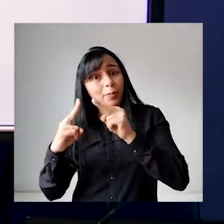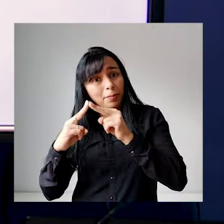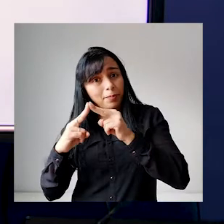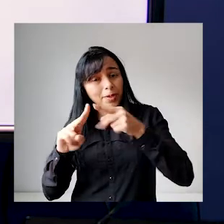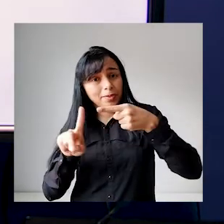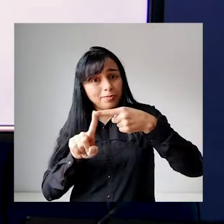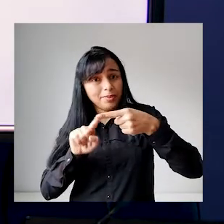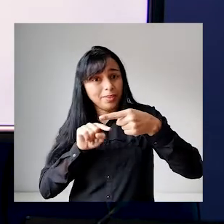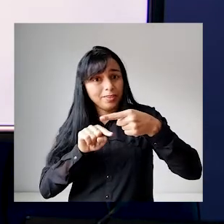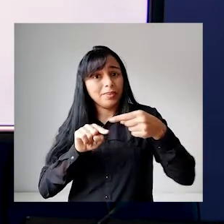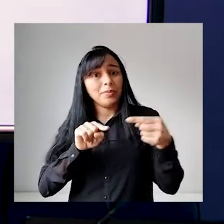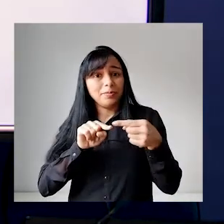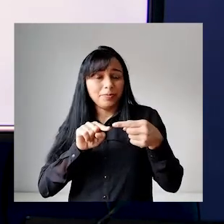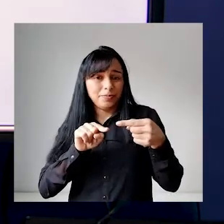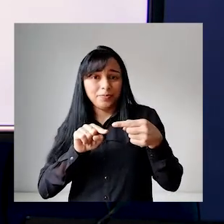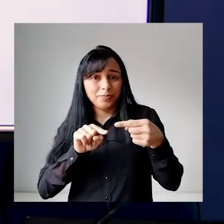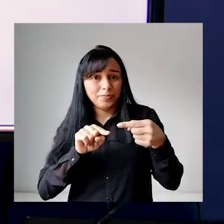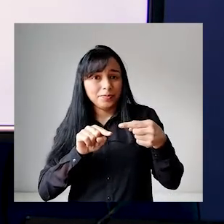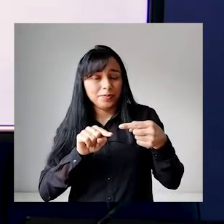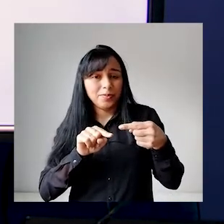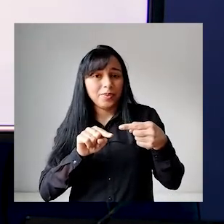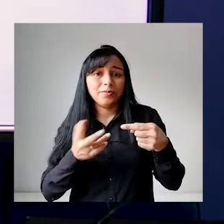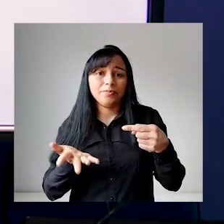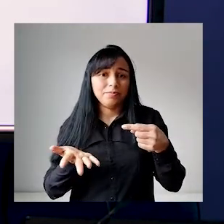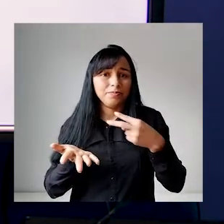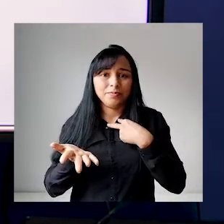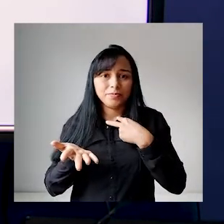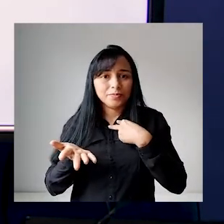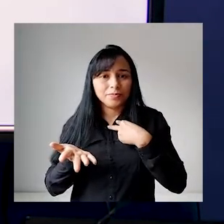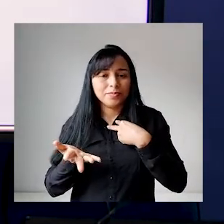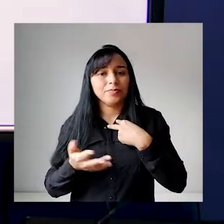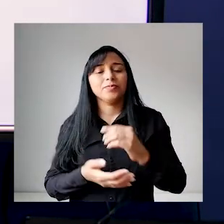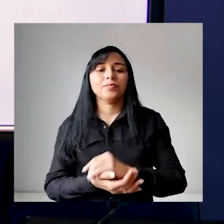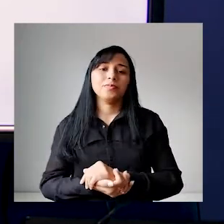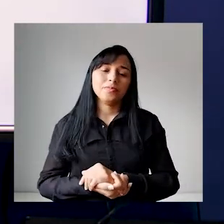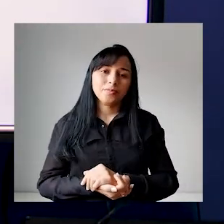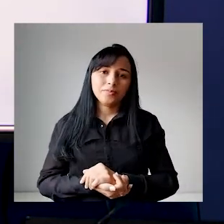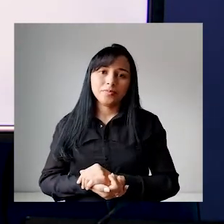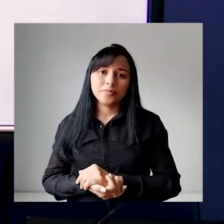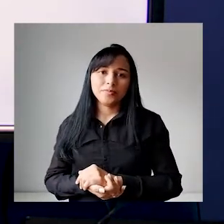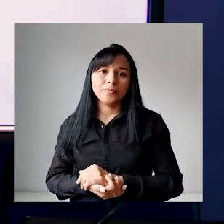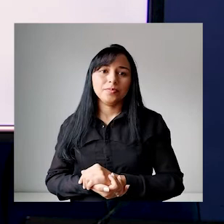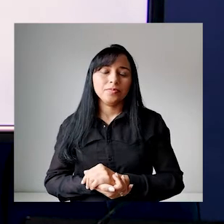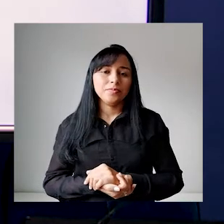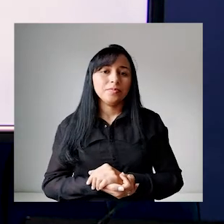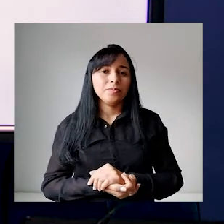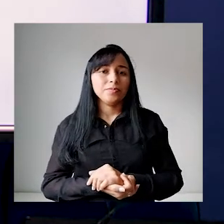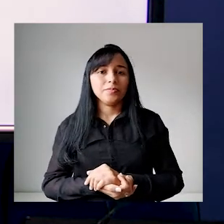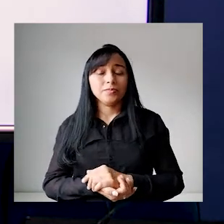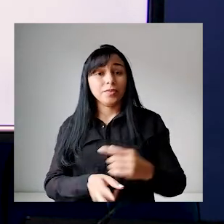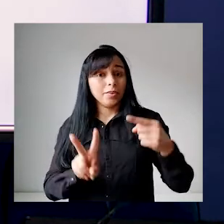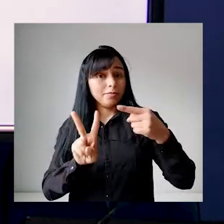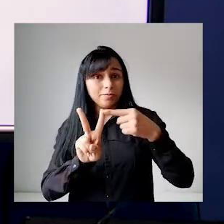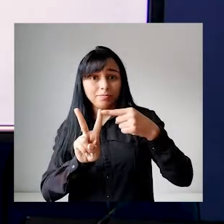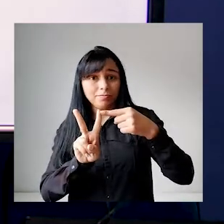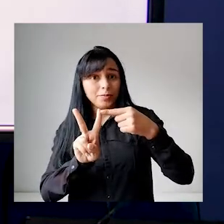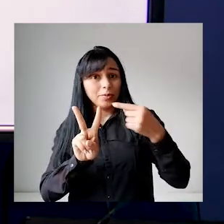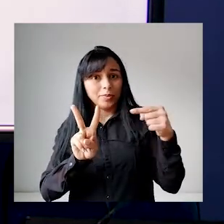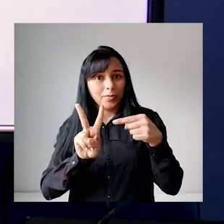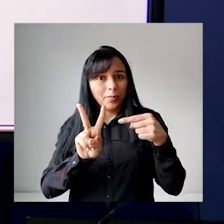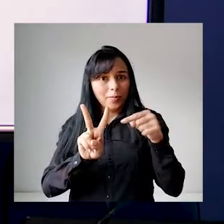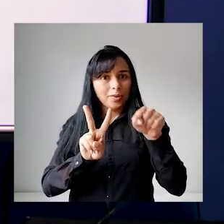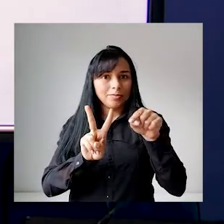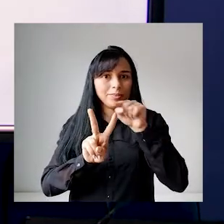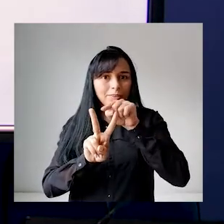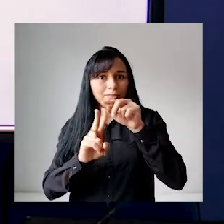negativa. E como ele está falando em raiz quadrada, lembre-se, índice 2, a gente não vai ter raiz de número negativo quando